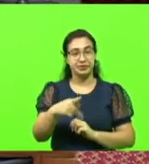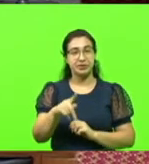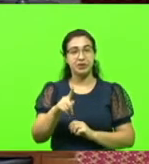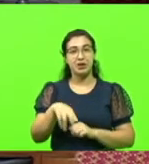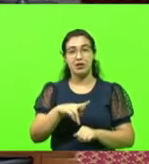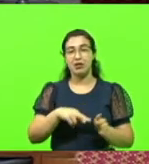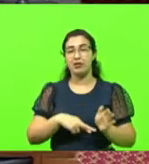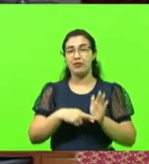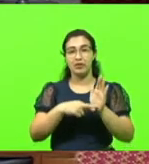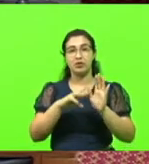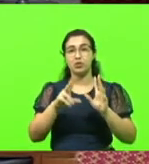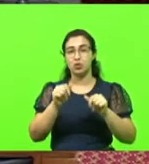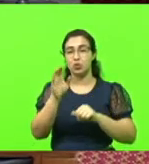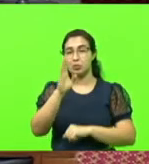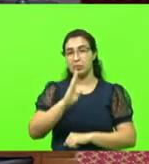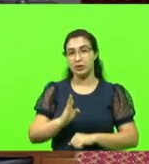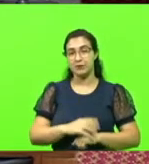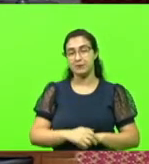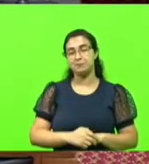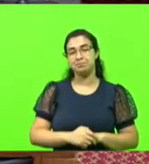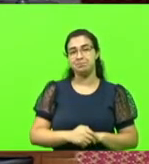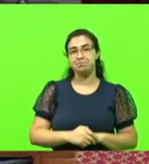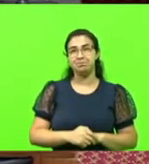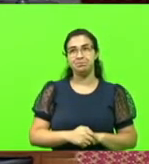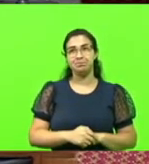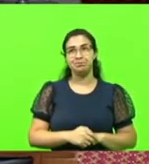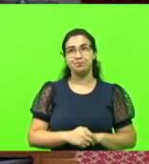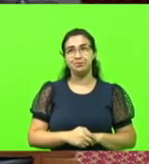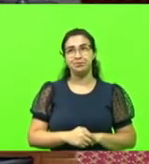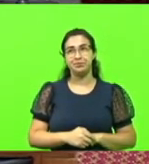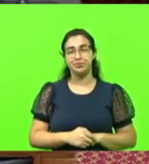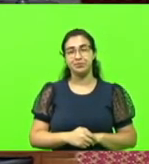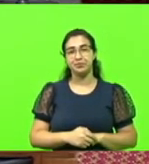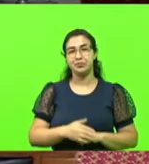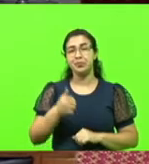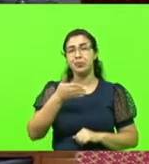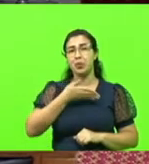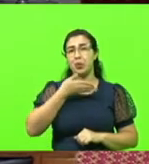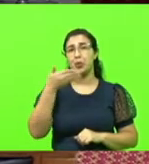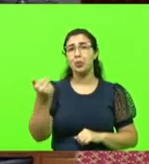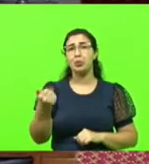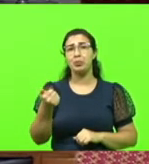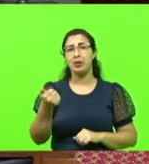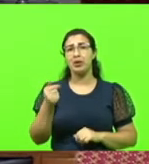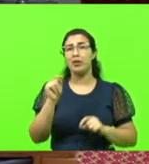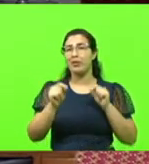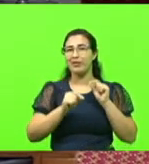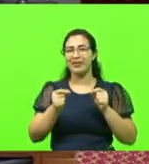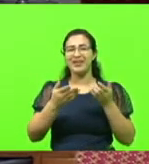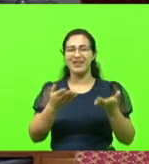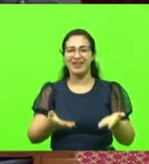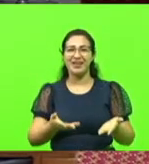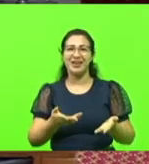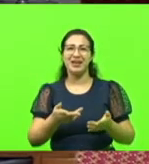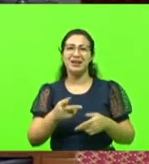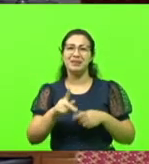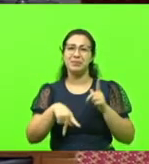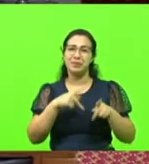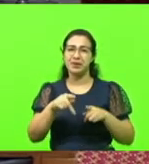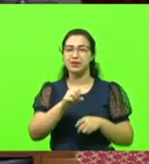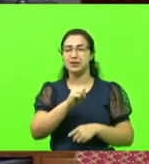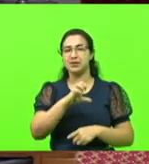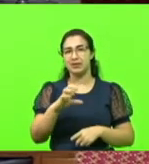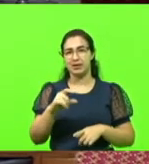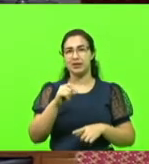Brasil. Traz em sua essência o melhor do povo catarinense e deve ter